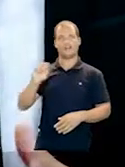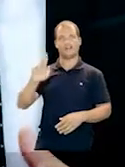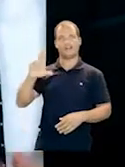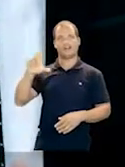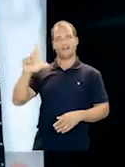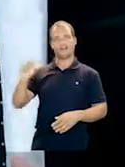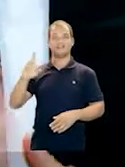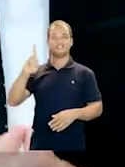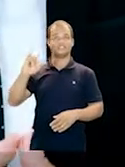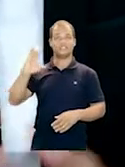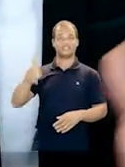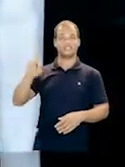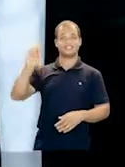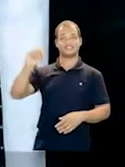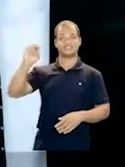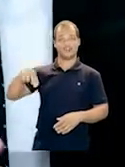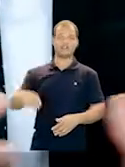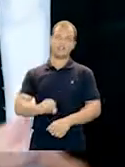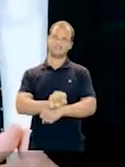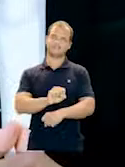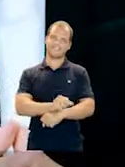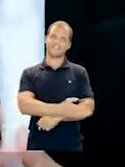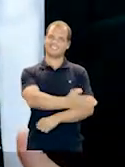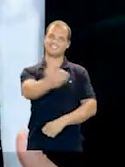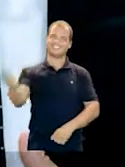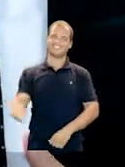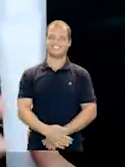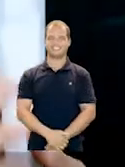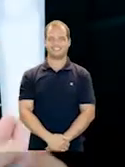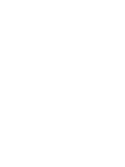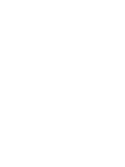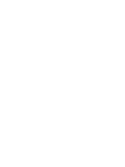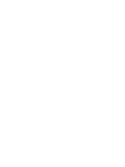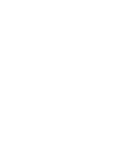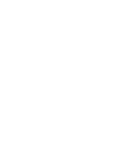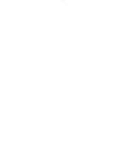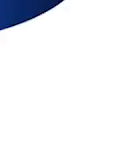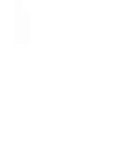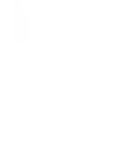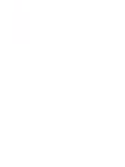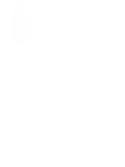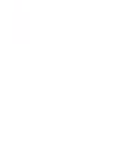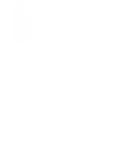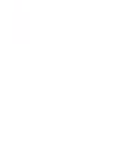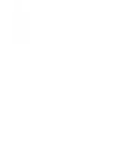Eu sou o deputado e oftalmologista Dr. Albert Dixon. Sou do PROS. PROS 90.